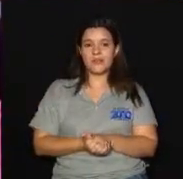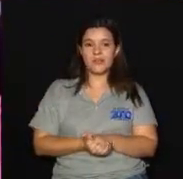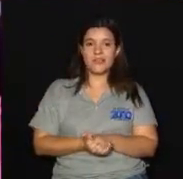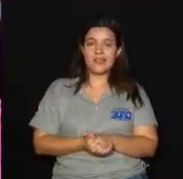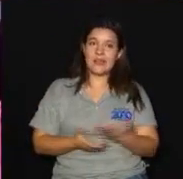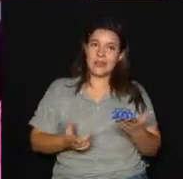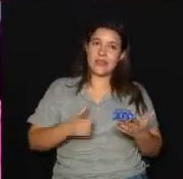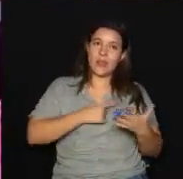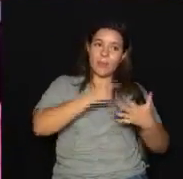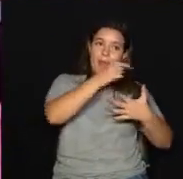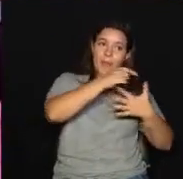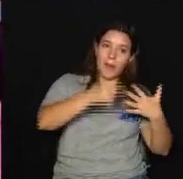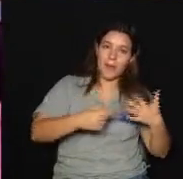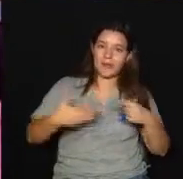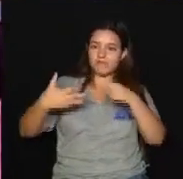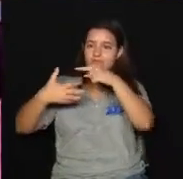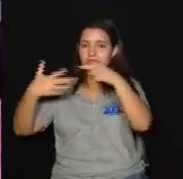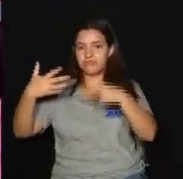fatores que